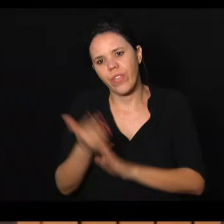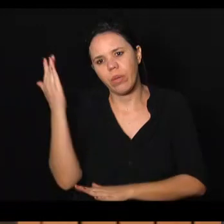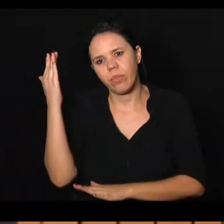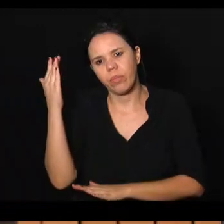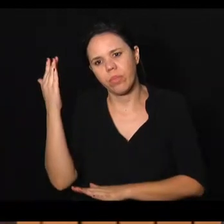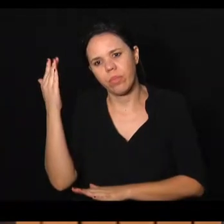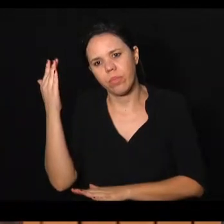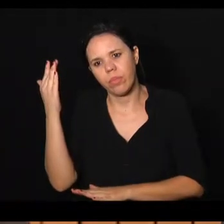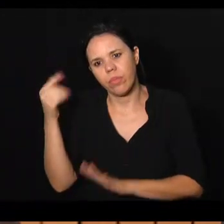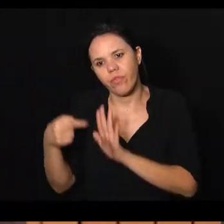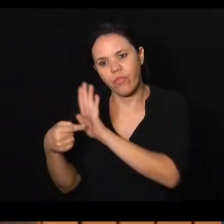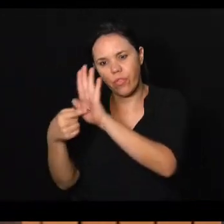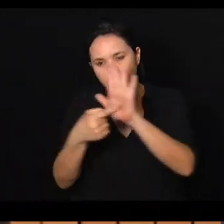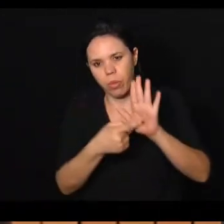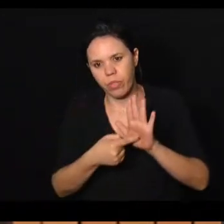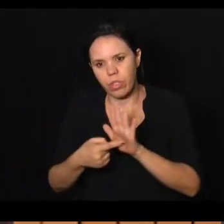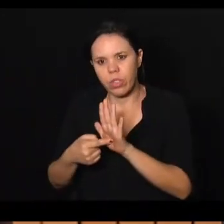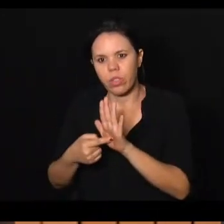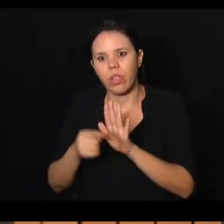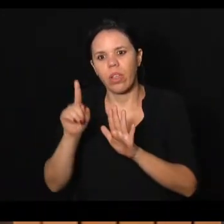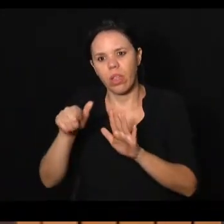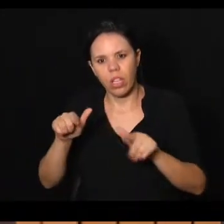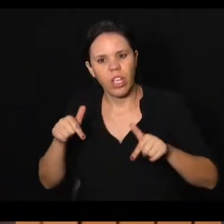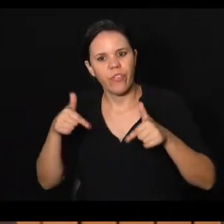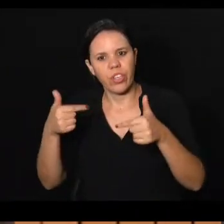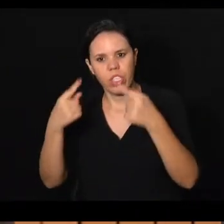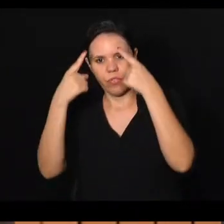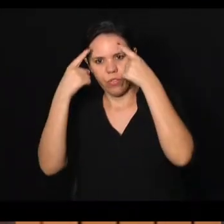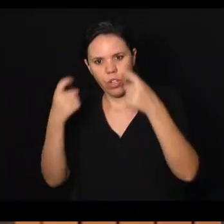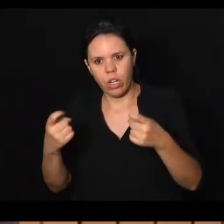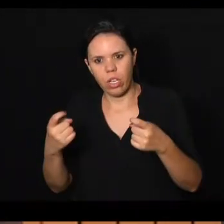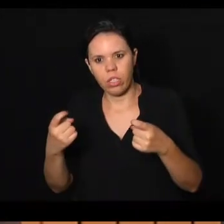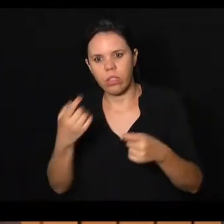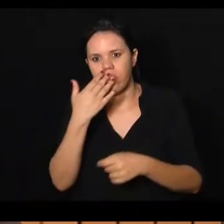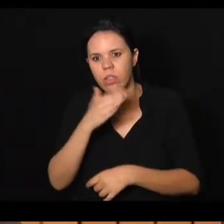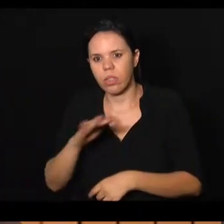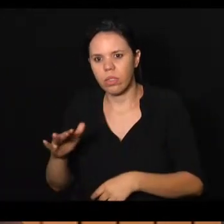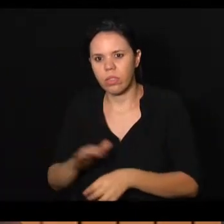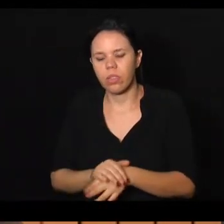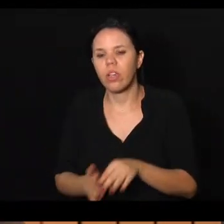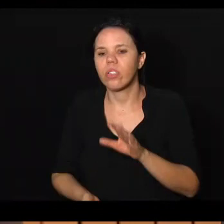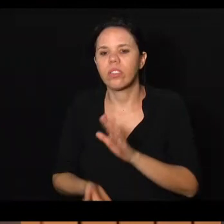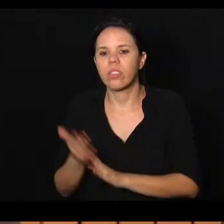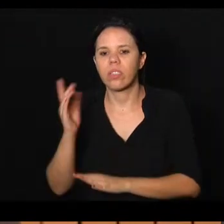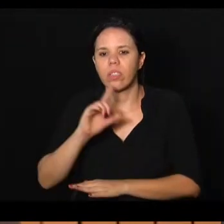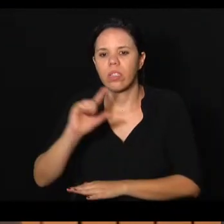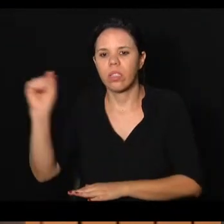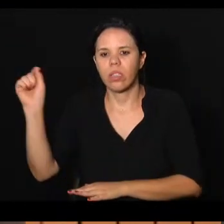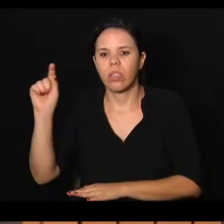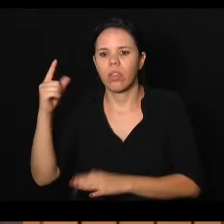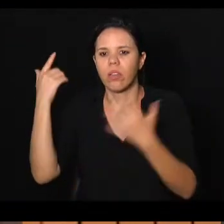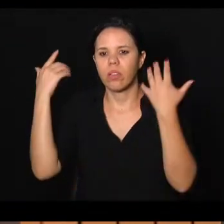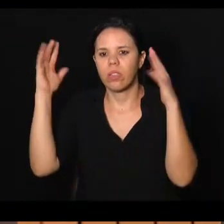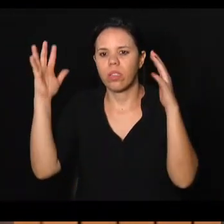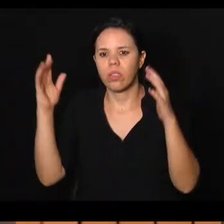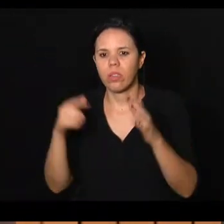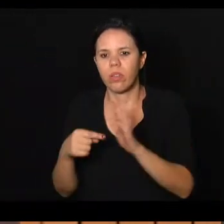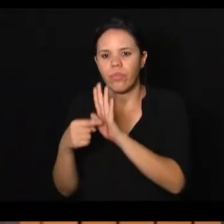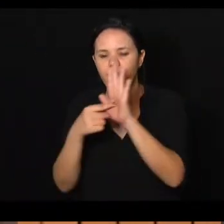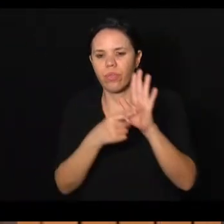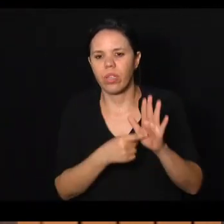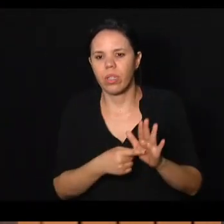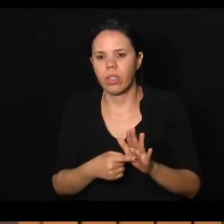e nós vamos mostrar para vocês o que é enfrentamento à violência sexual com criança. Estou saindo daqui agora para uma cerimônia onde nós vamos